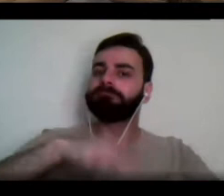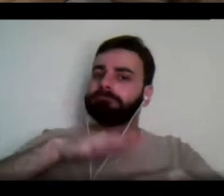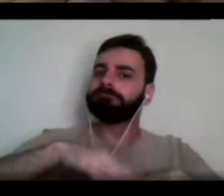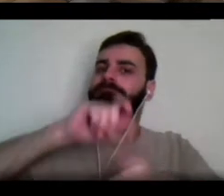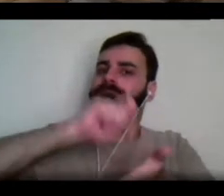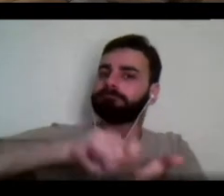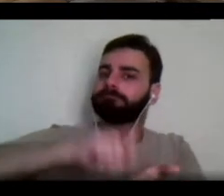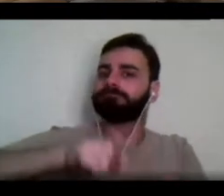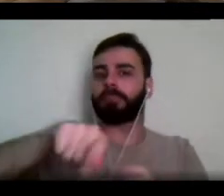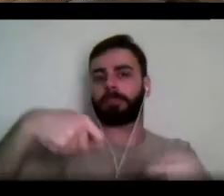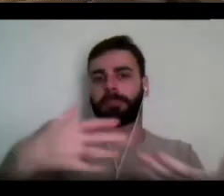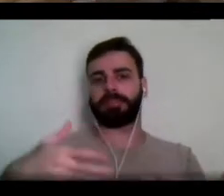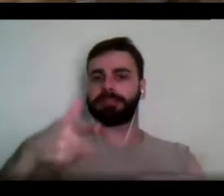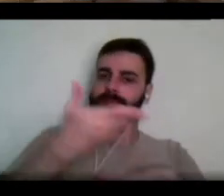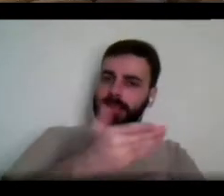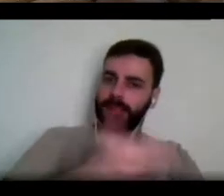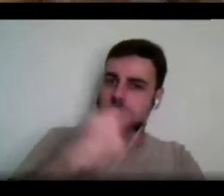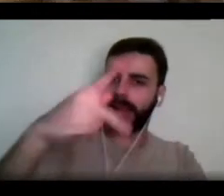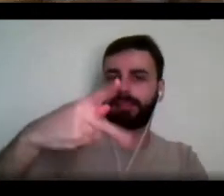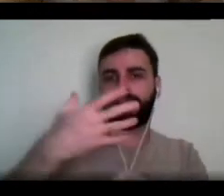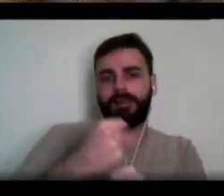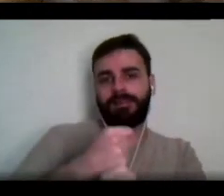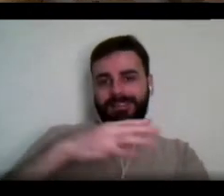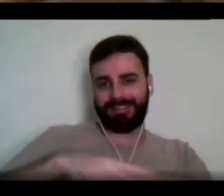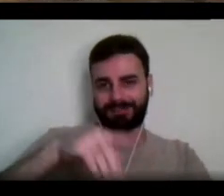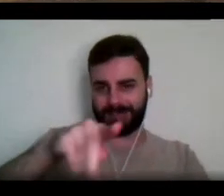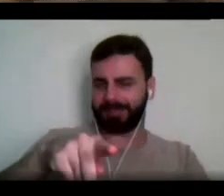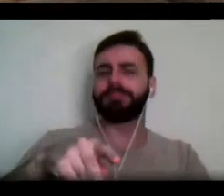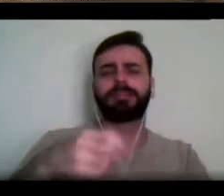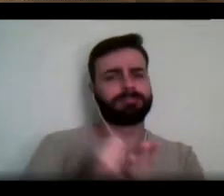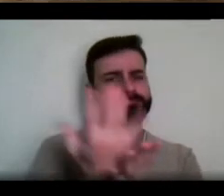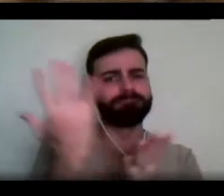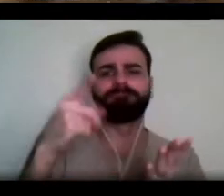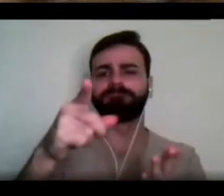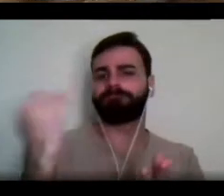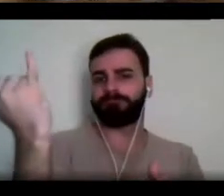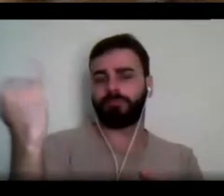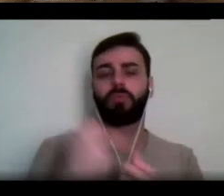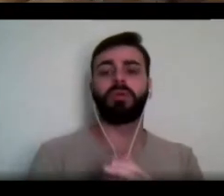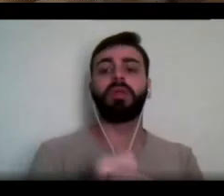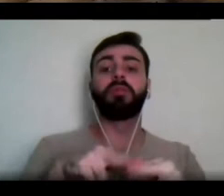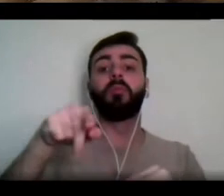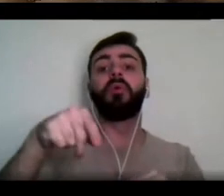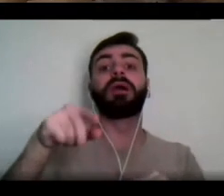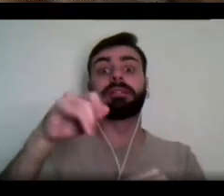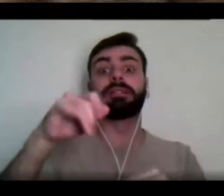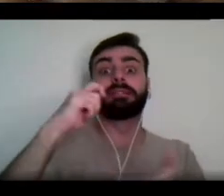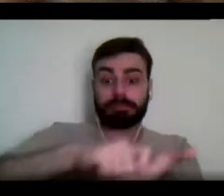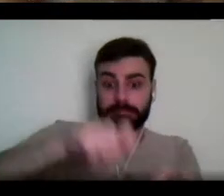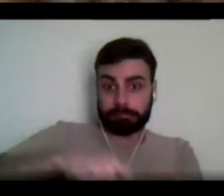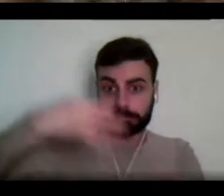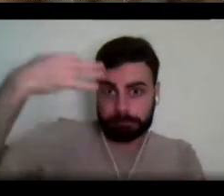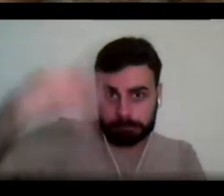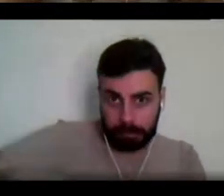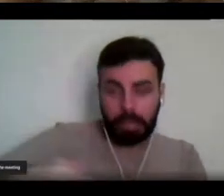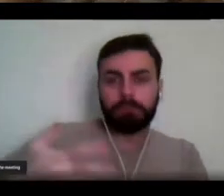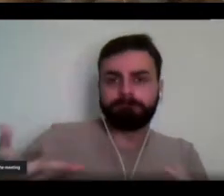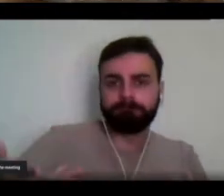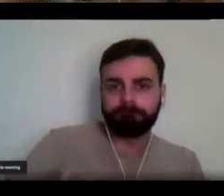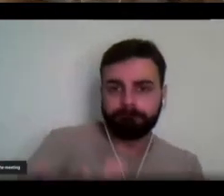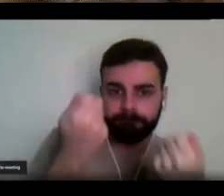de treinarem fazer muitas contas, porque a gente para de errar conta quando a gente treina fazer muita